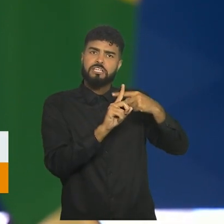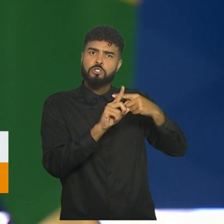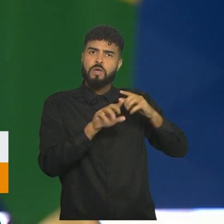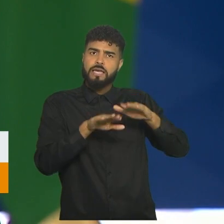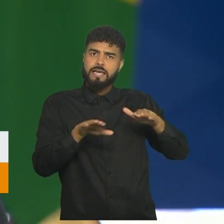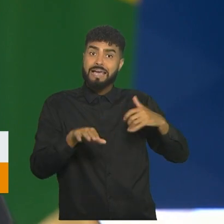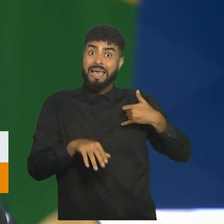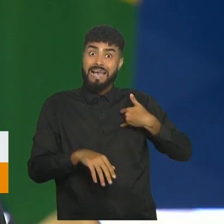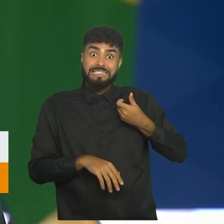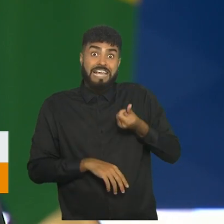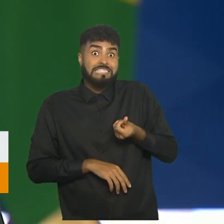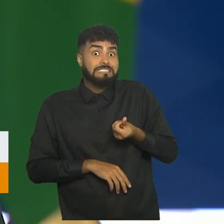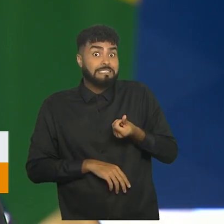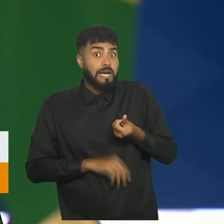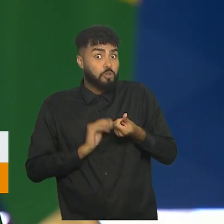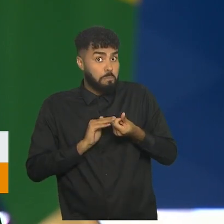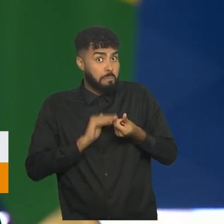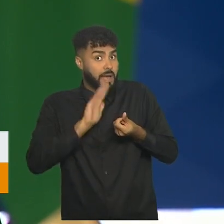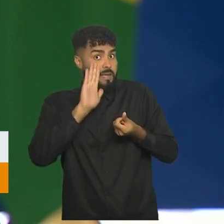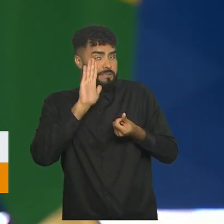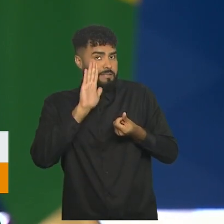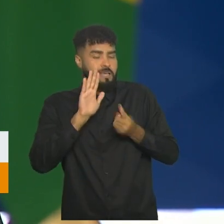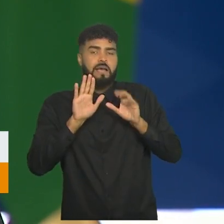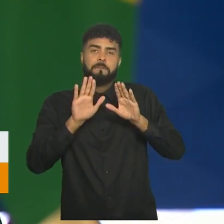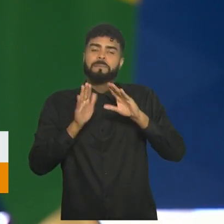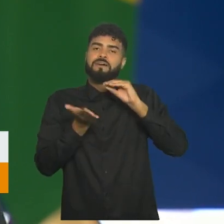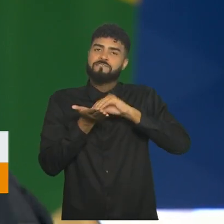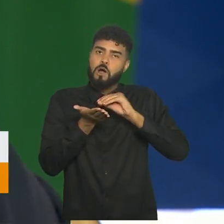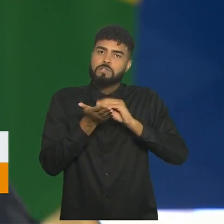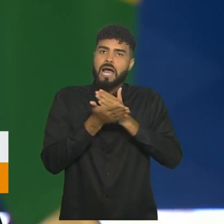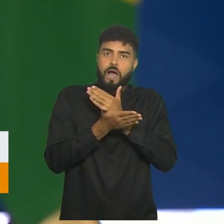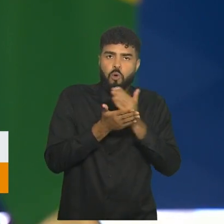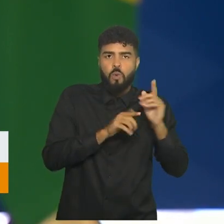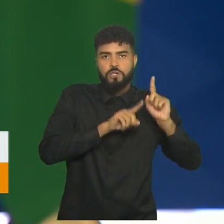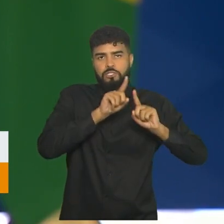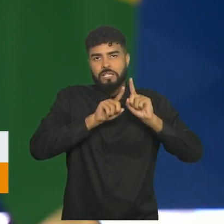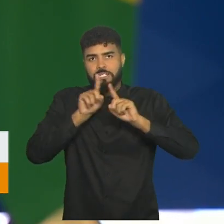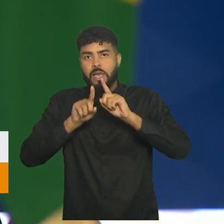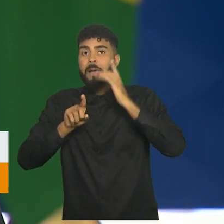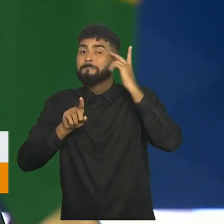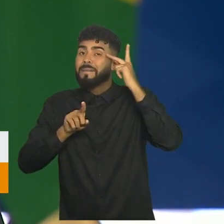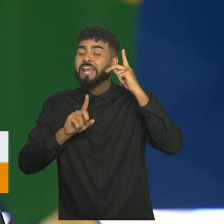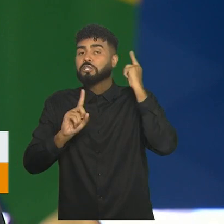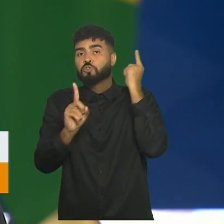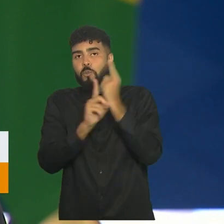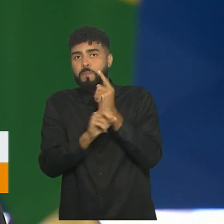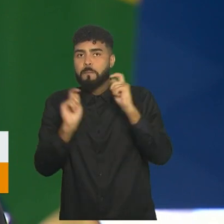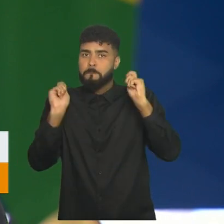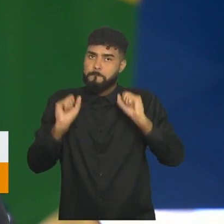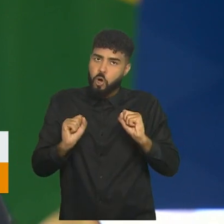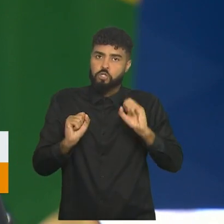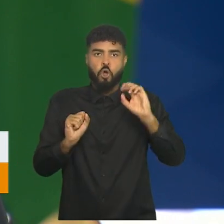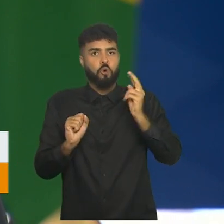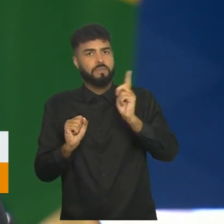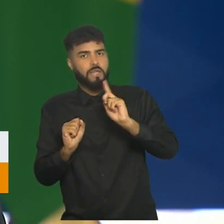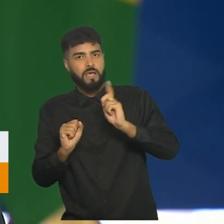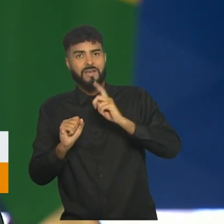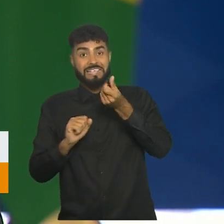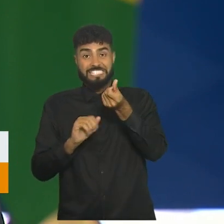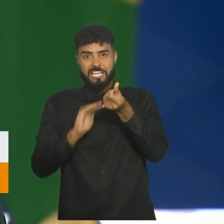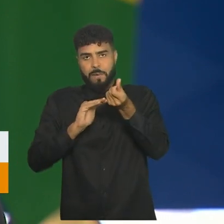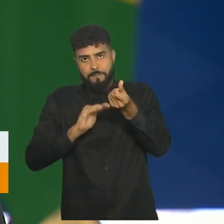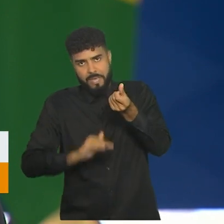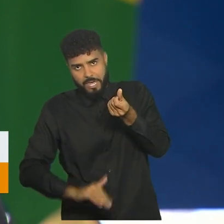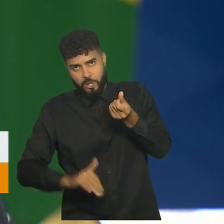anos de idade, mas que ainda faltam dados estatísticos que fechem para menores de 6 anos. A orientação dos técnicos é que a Coronavac seja